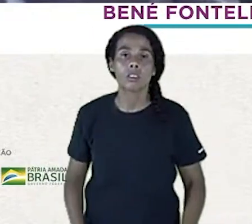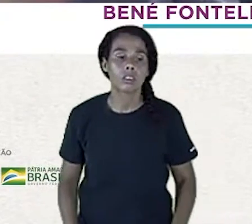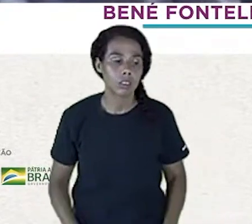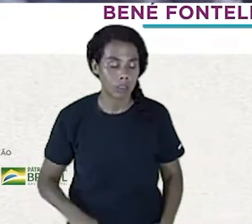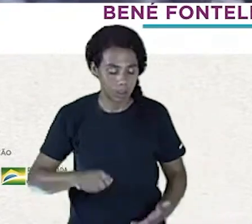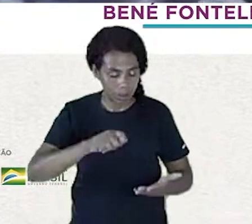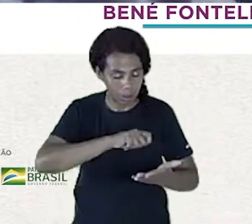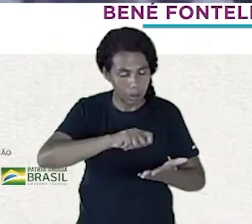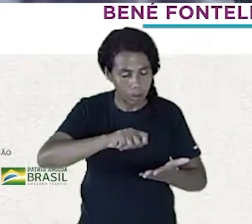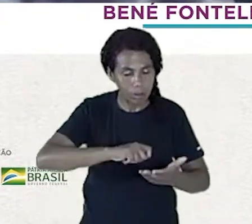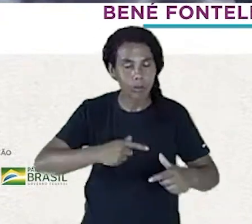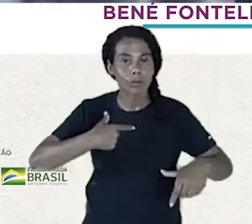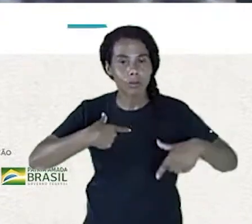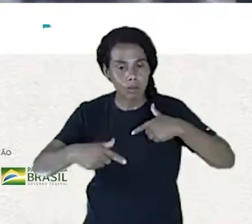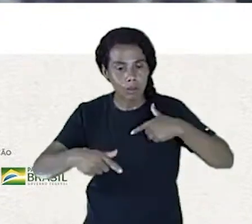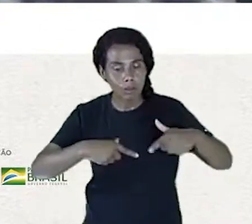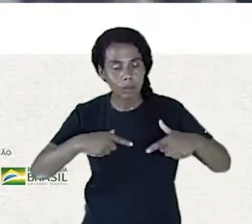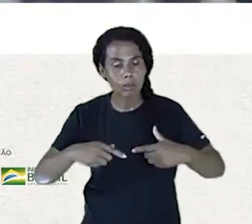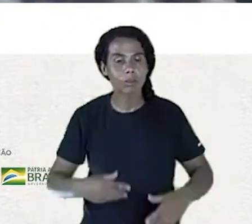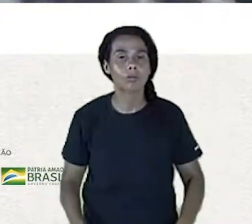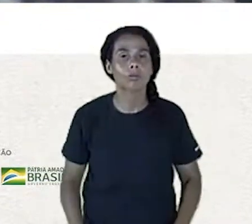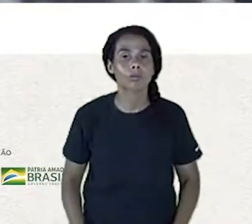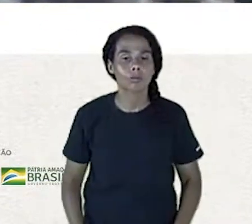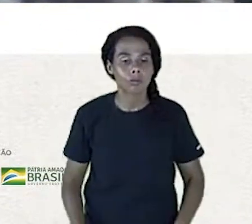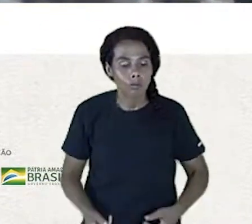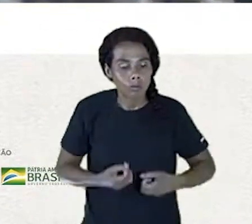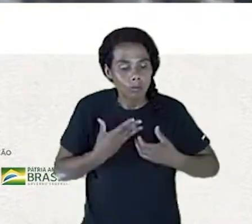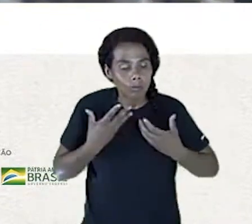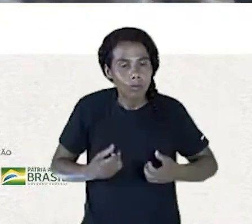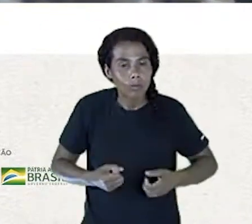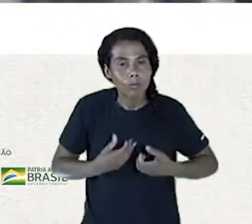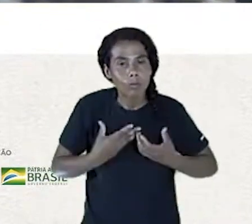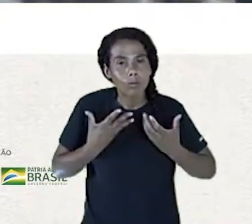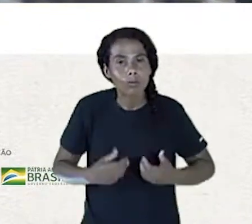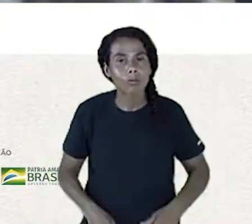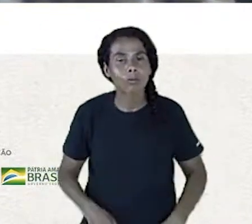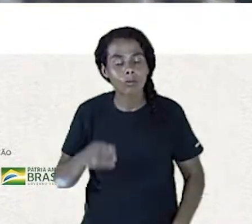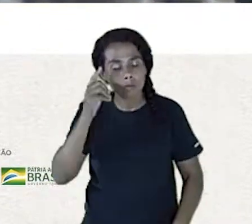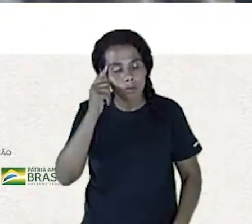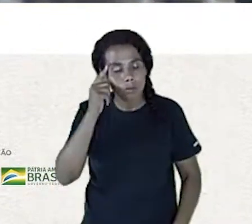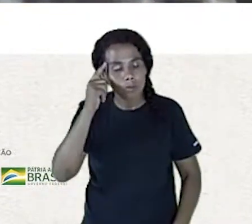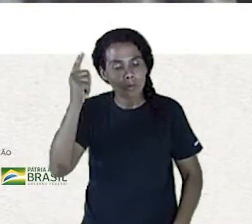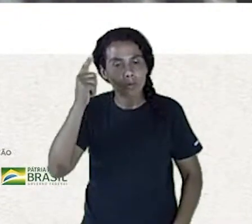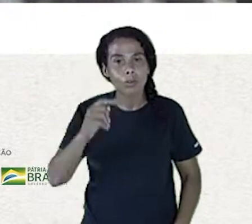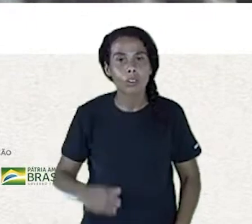edição, tem a editoria natural. Você escolhe as palavras.